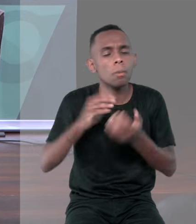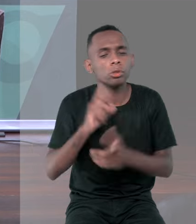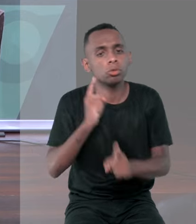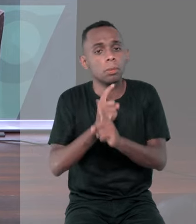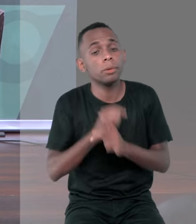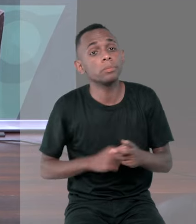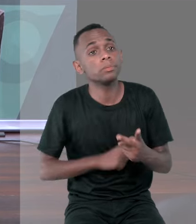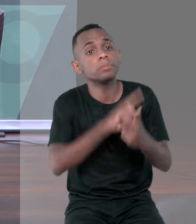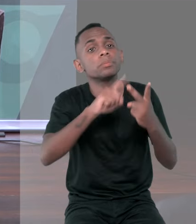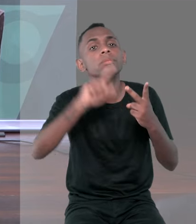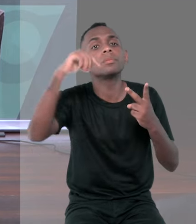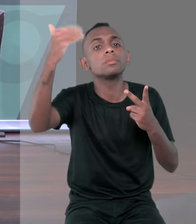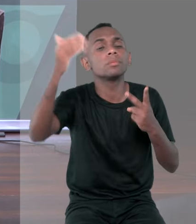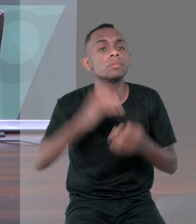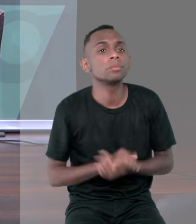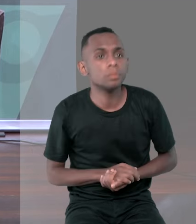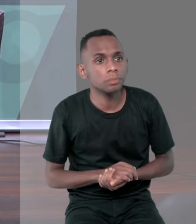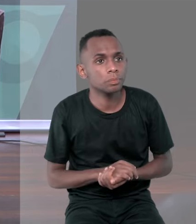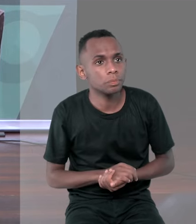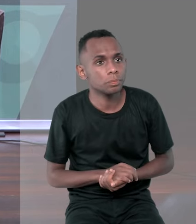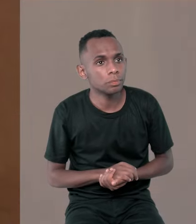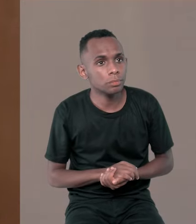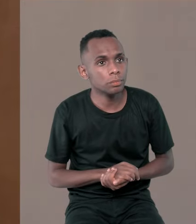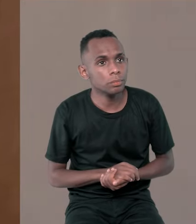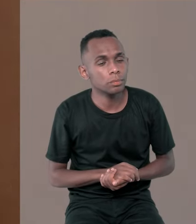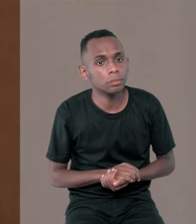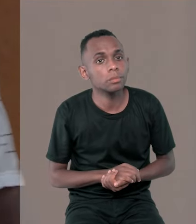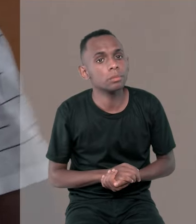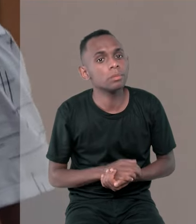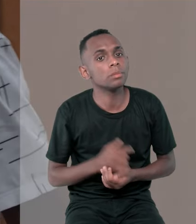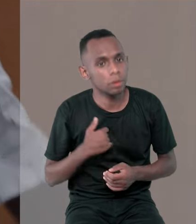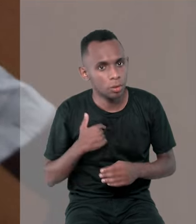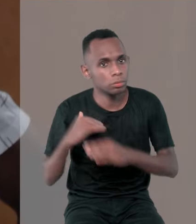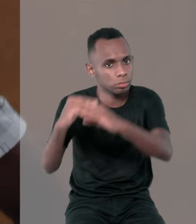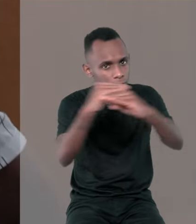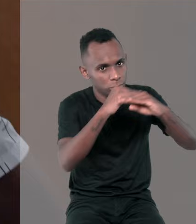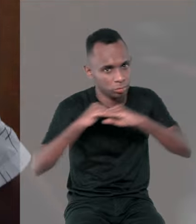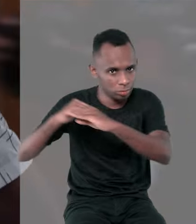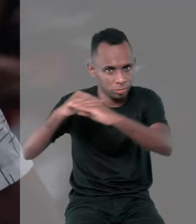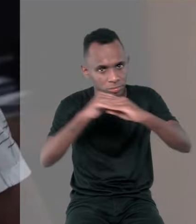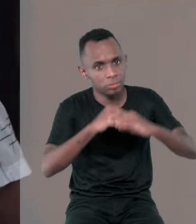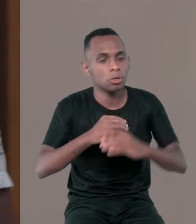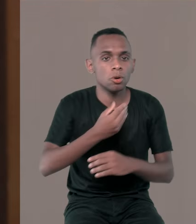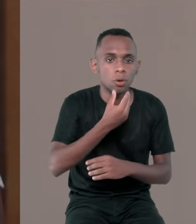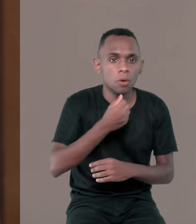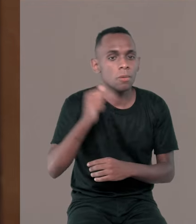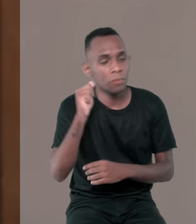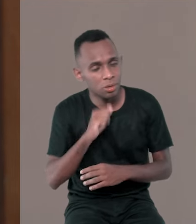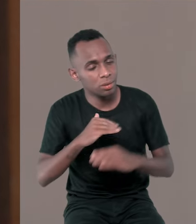ele lá no fundo. Um espectador assume o microfone para fazer uma pergunta para